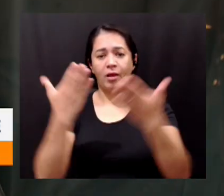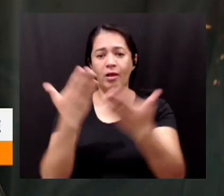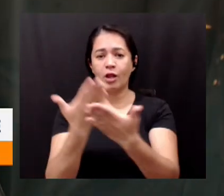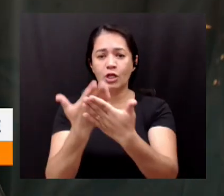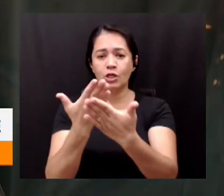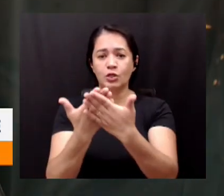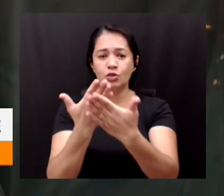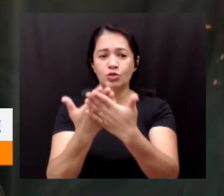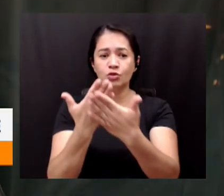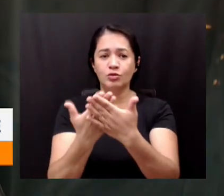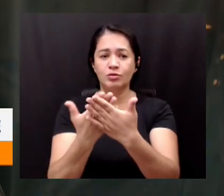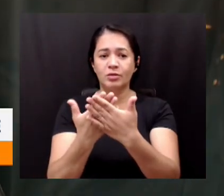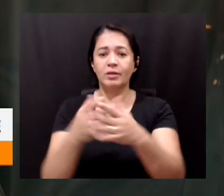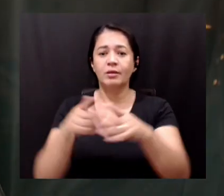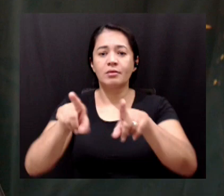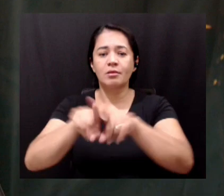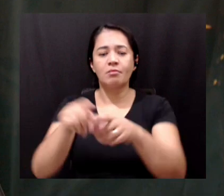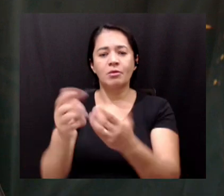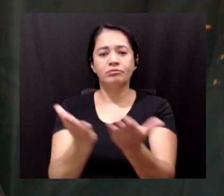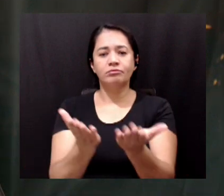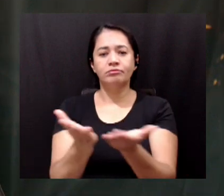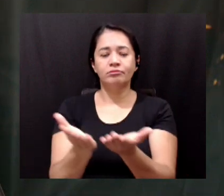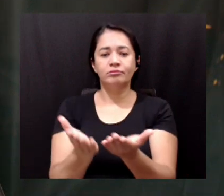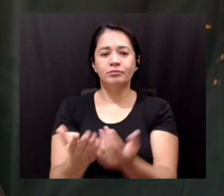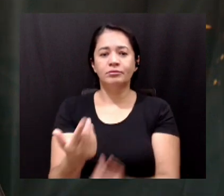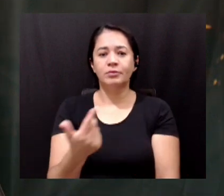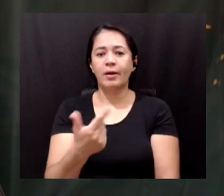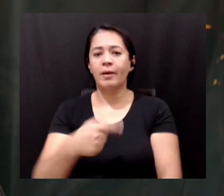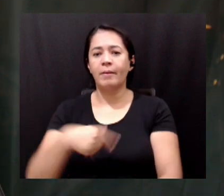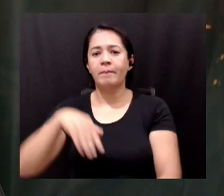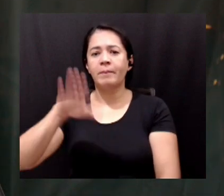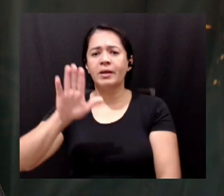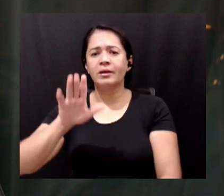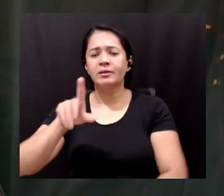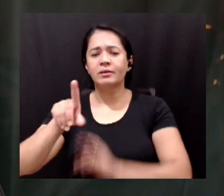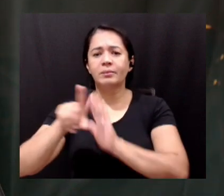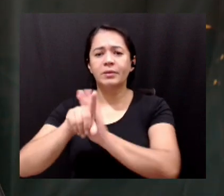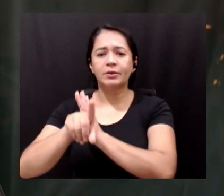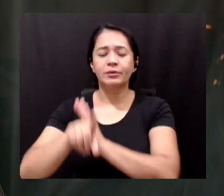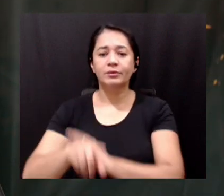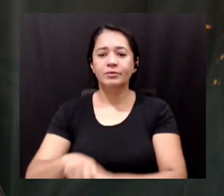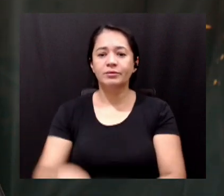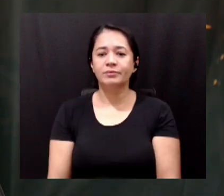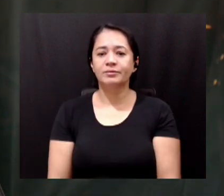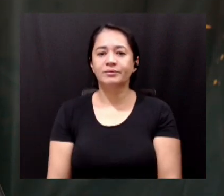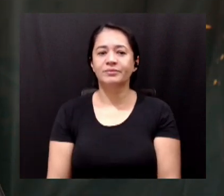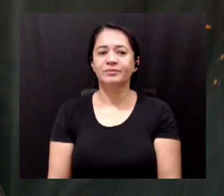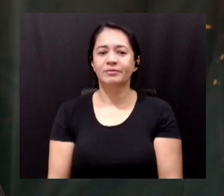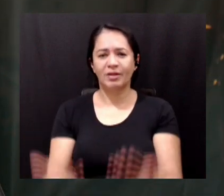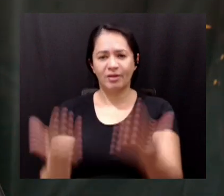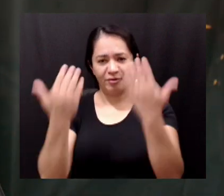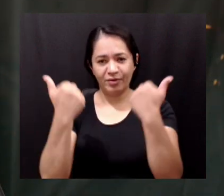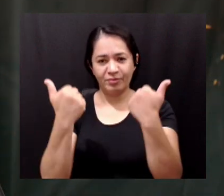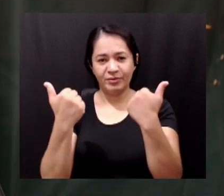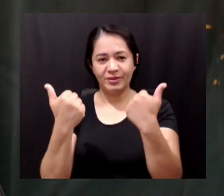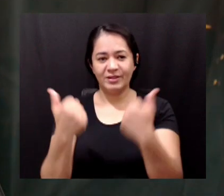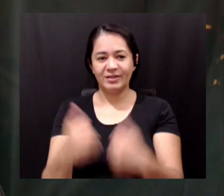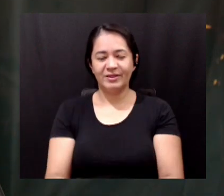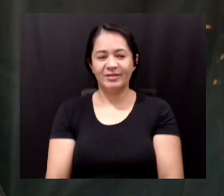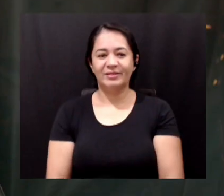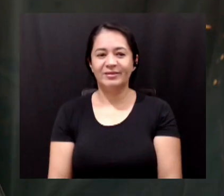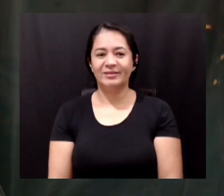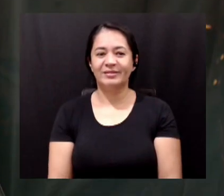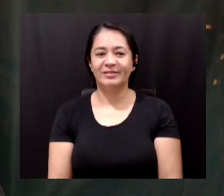tratado, sim. Mais perguntas? 8h49, temos 5 minutinhos ainda, hein? Vamos lá, ver se a gente consegue umas 4 perguntinhas aí.